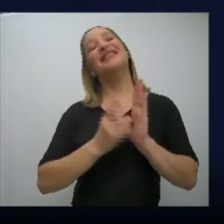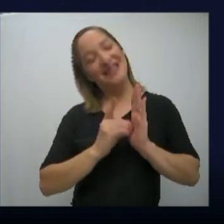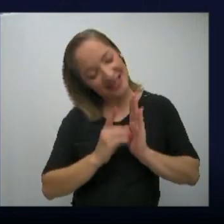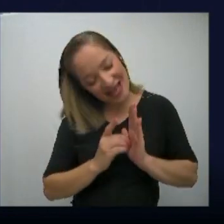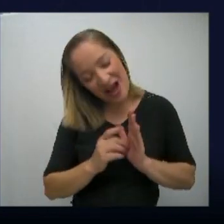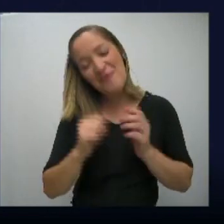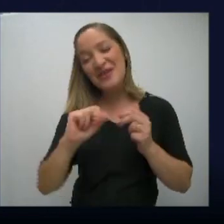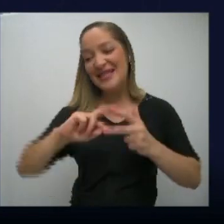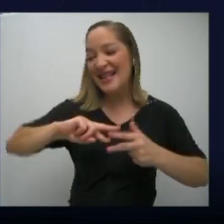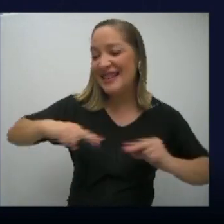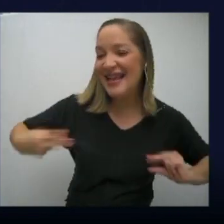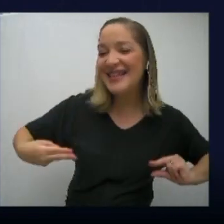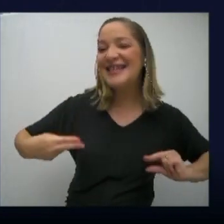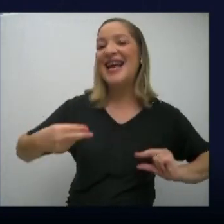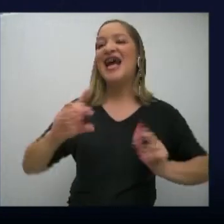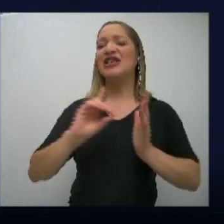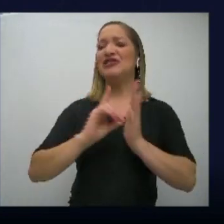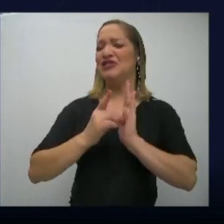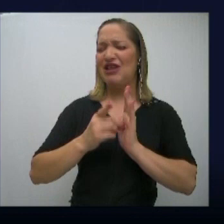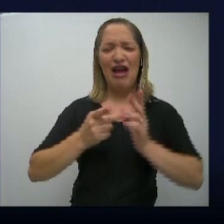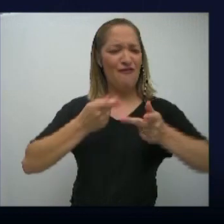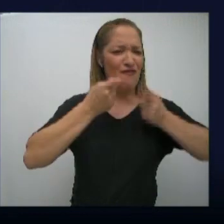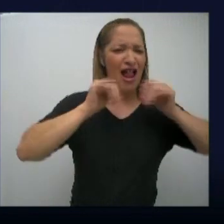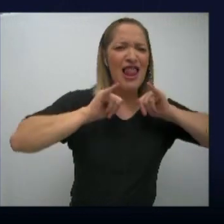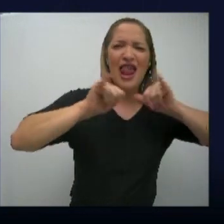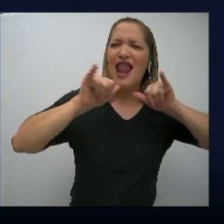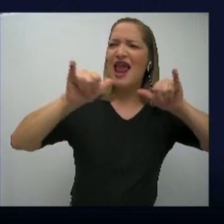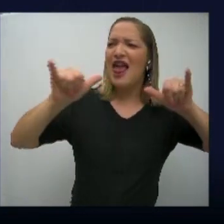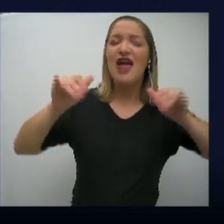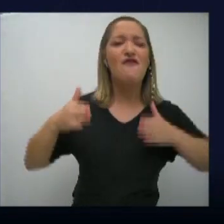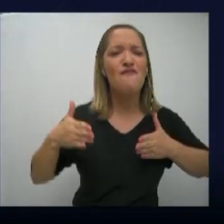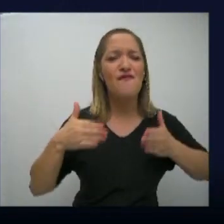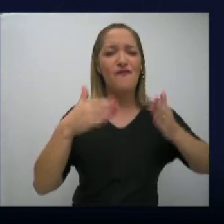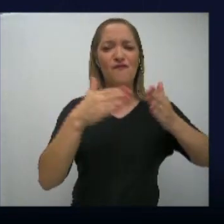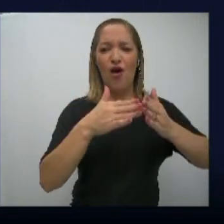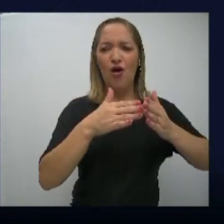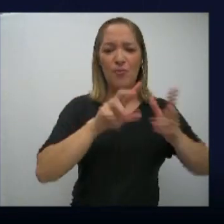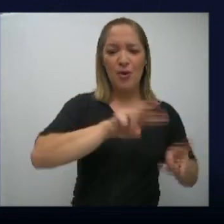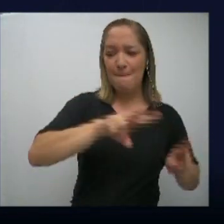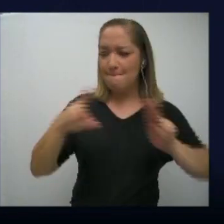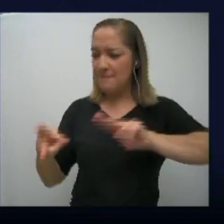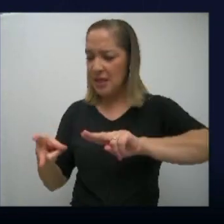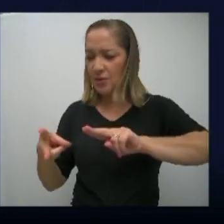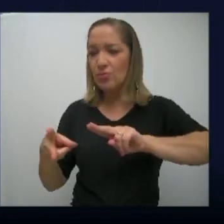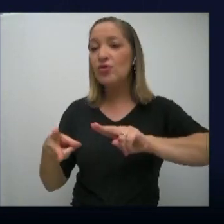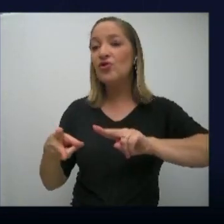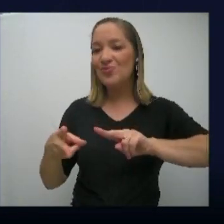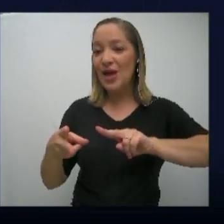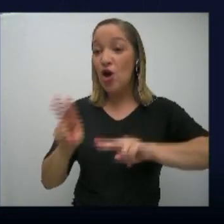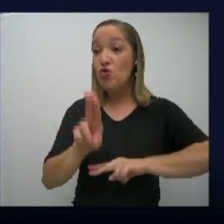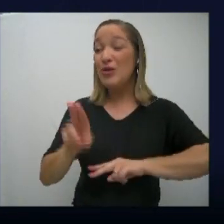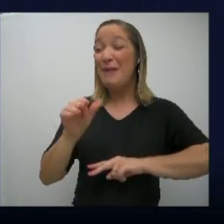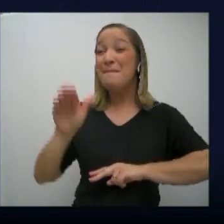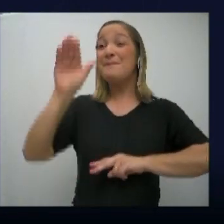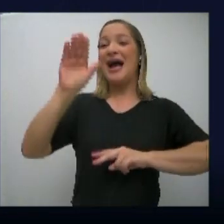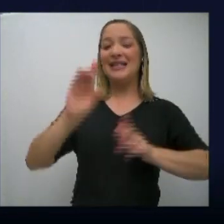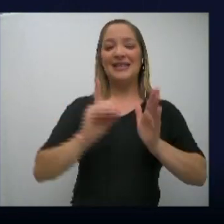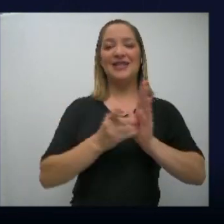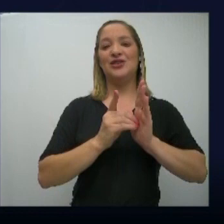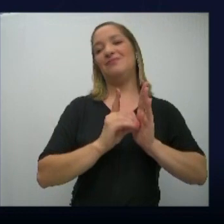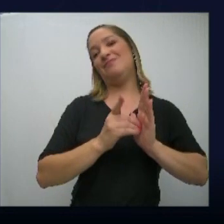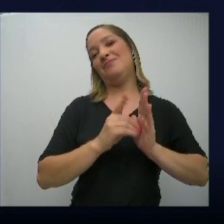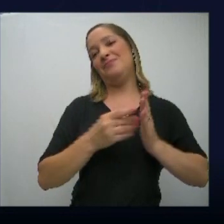tem que ter um DNA digital falar digital outras formas de focado em como é que eu migro o que eu tenho hoje para se usar o máximo dinâmica